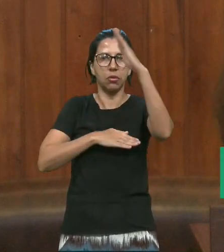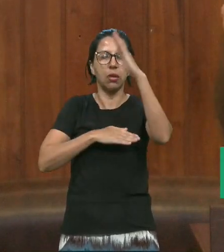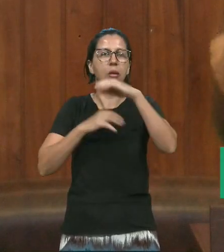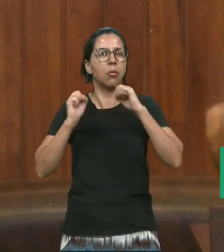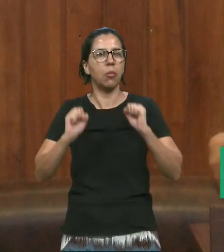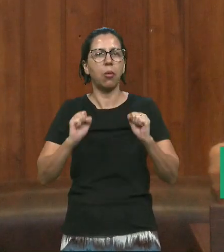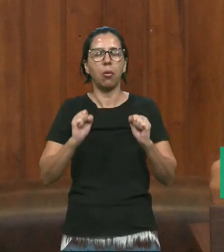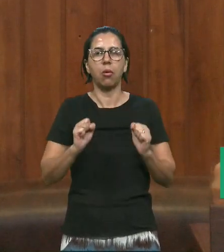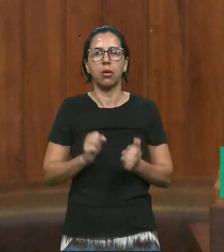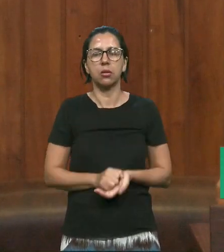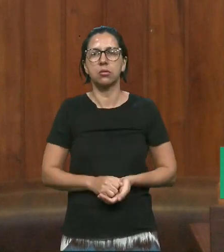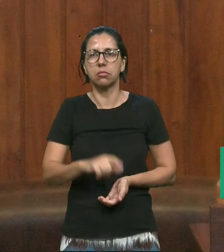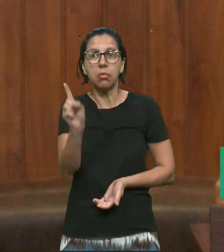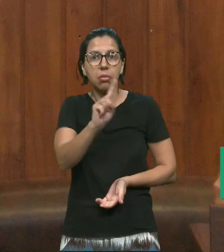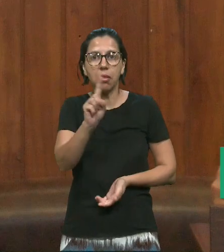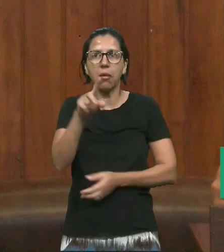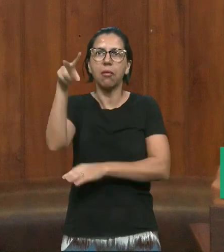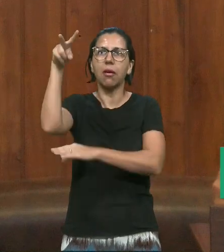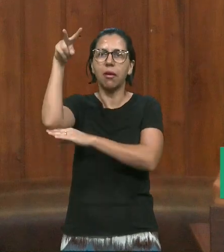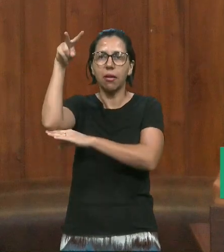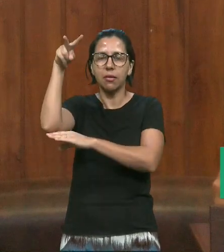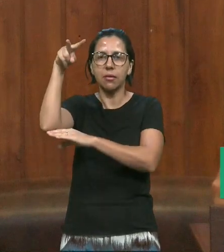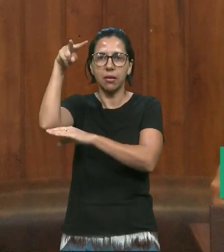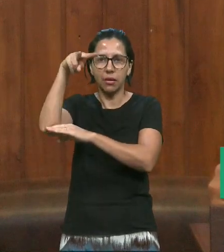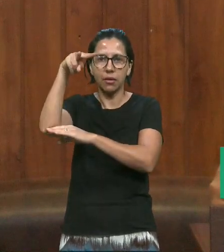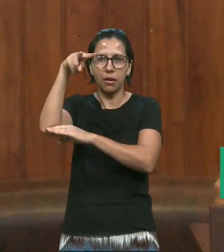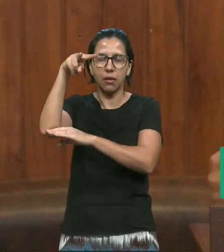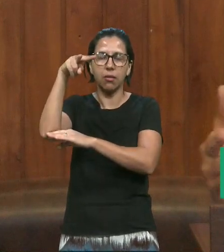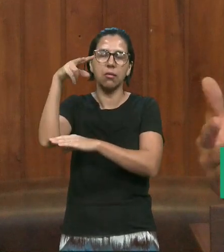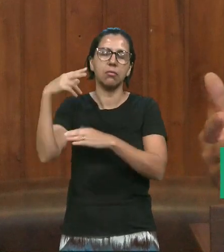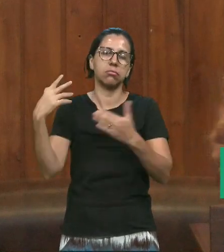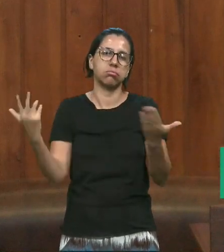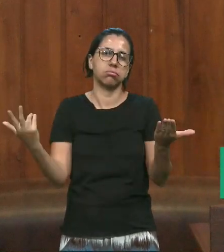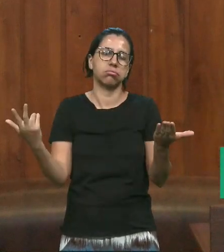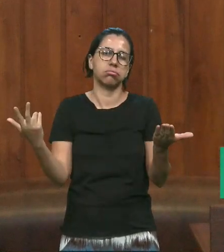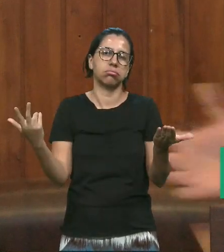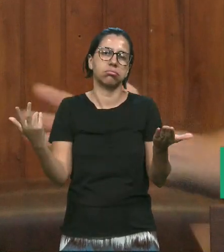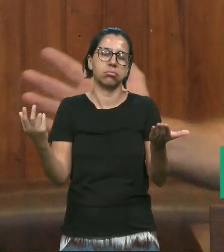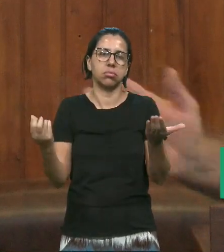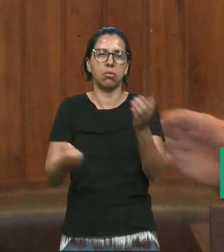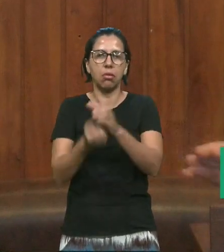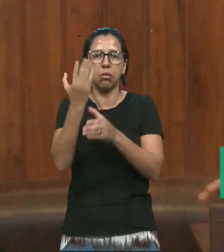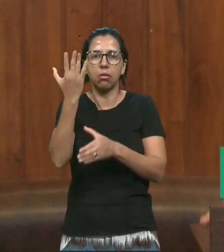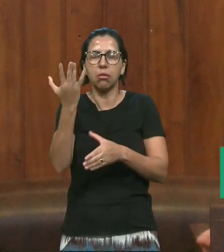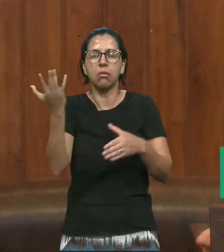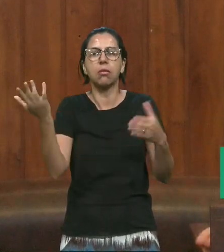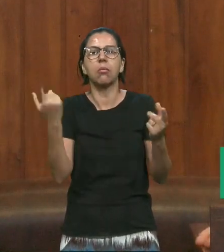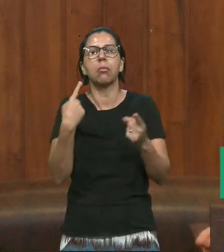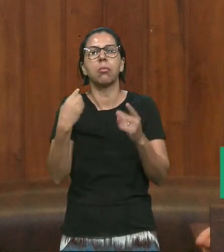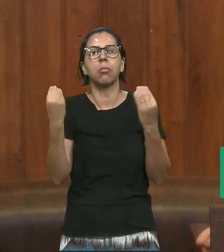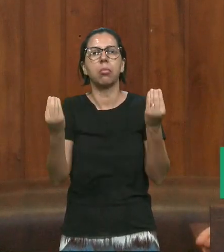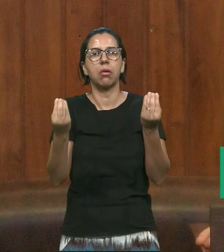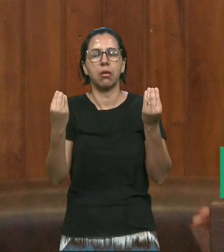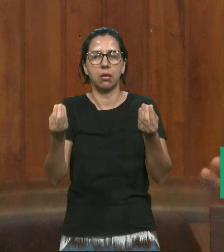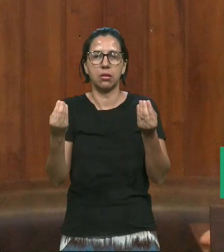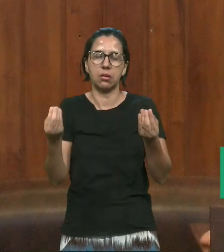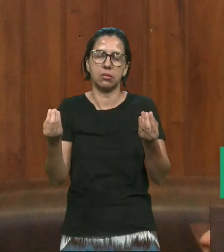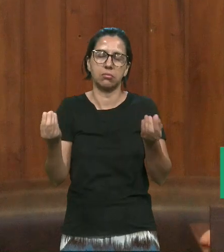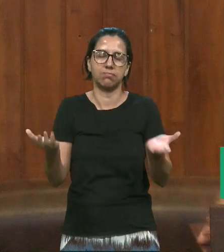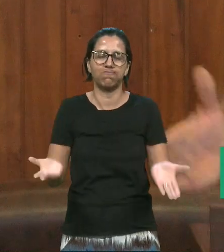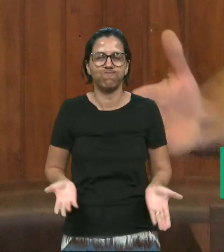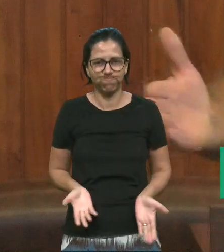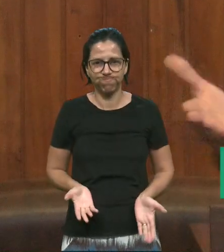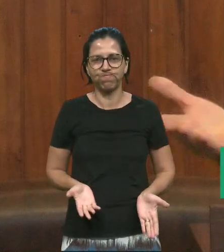o radar, chama lombofaixa? Lombofaixa, eu nem sabia, o Monteiro aqui que me deu a luz.